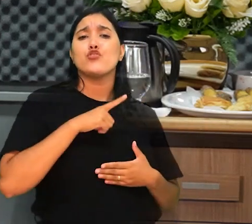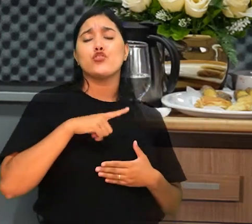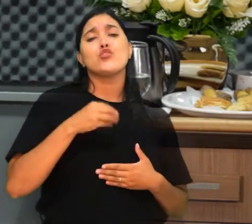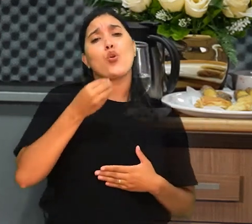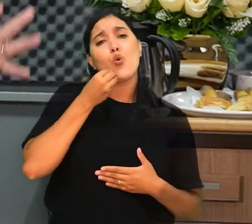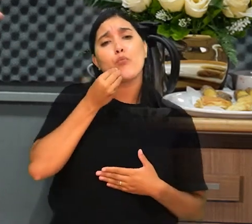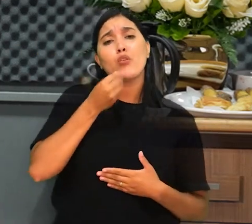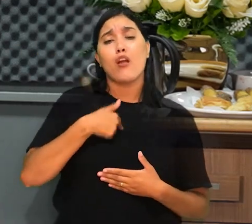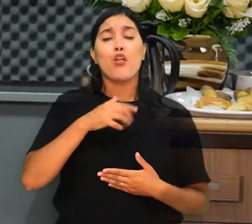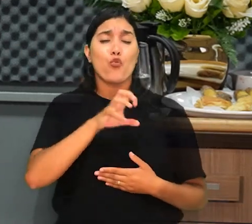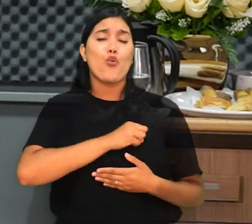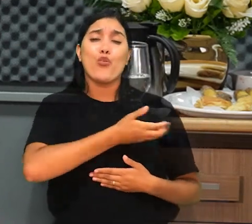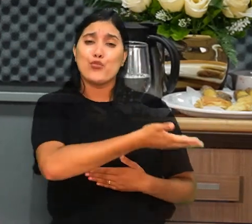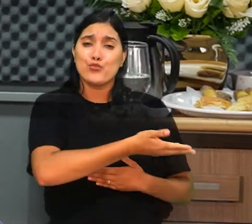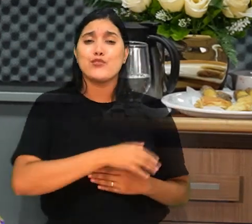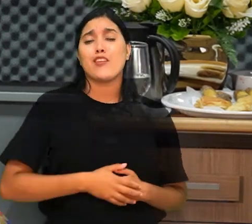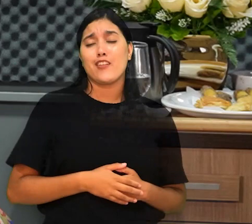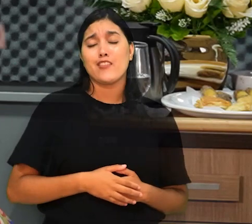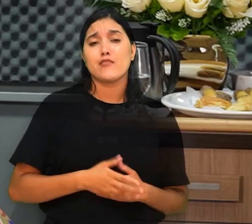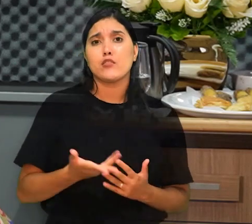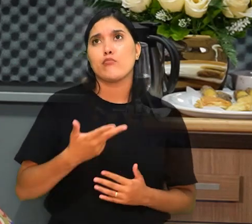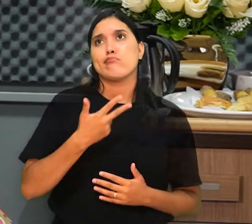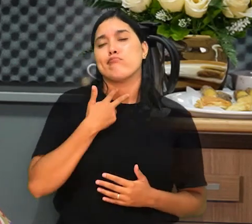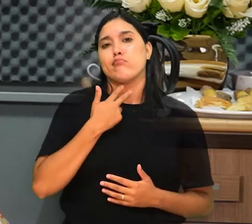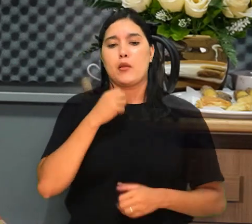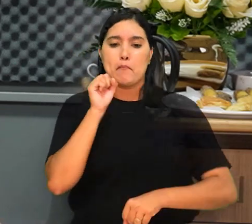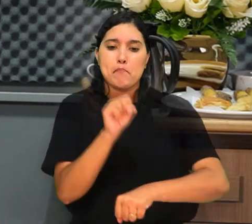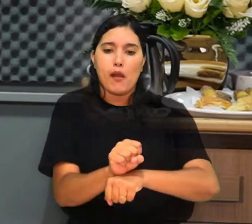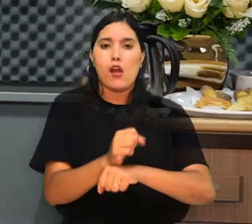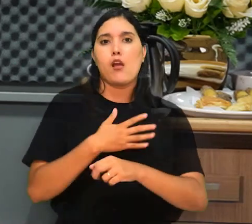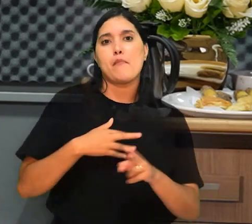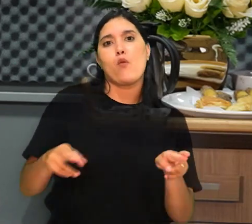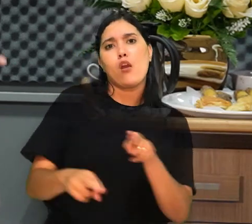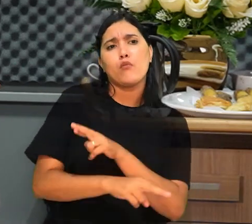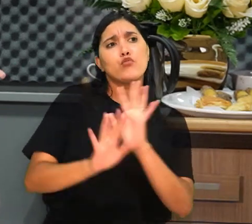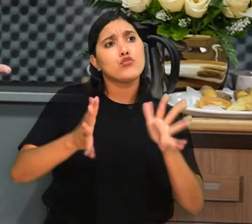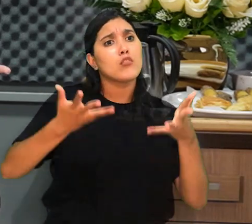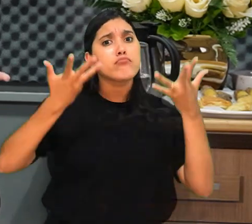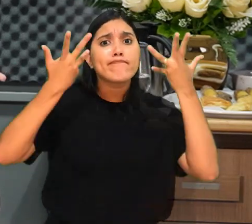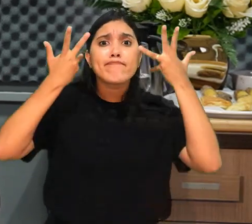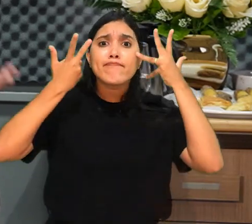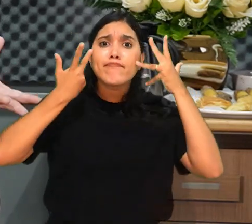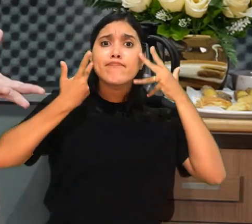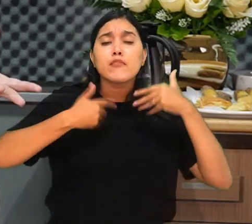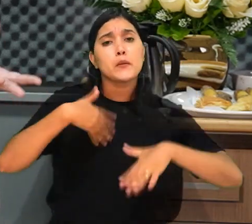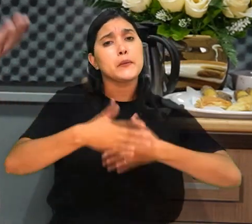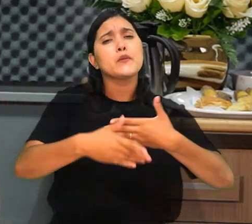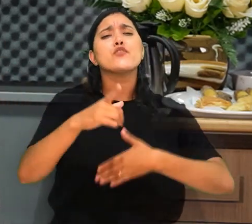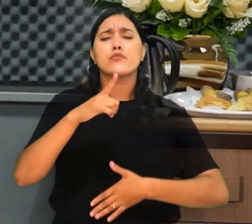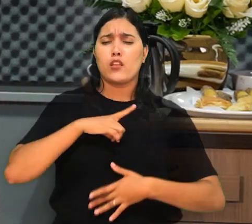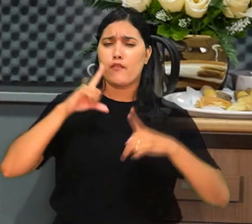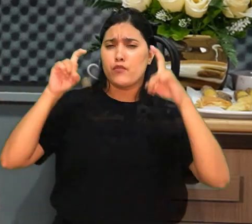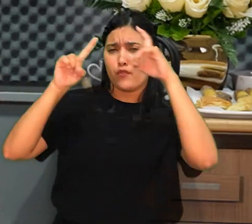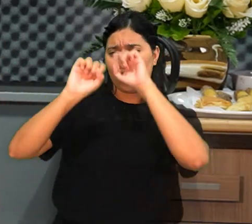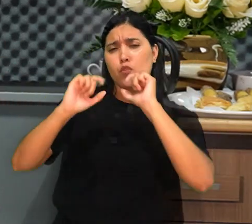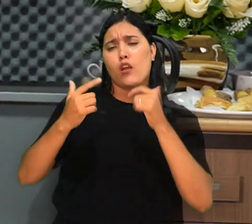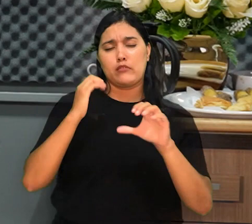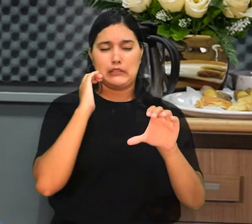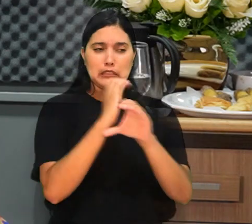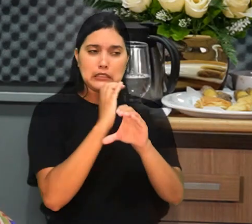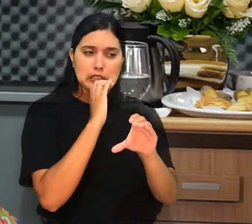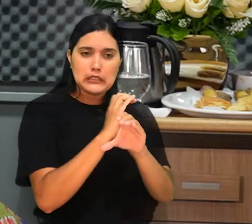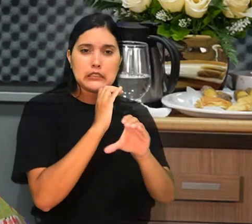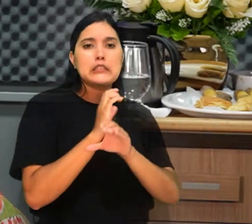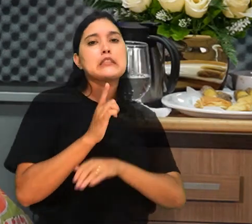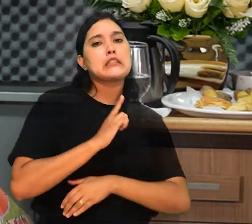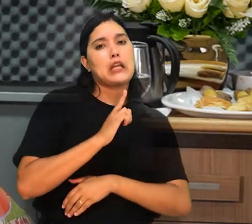tudo aquilo para mostrar para ele que ele merecia uma chance, né? E eu gostava dele, então, gosto dele. Então não tinha como eu